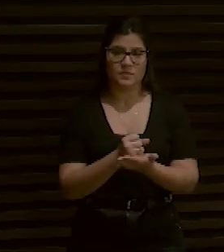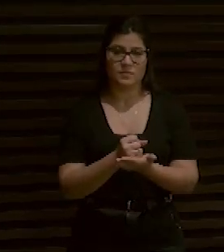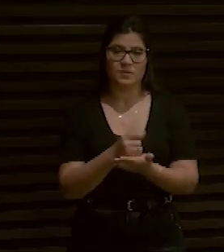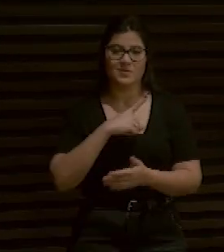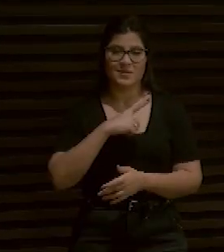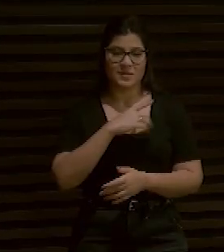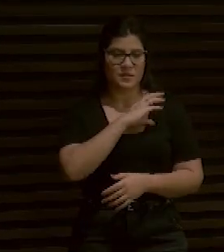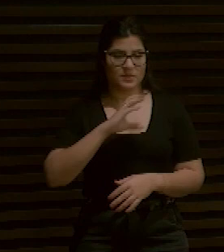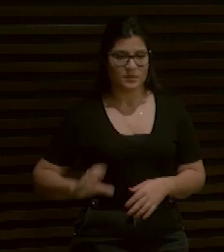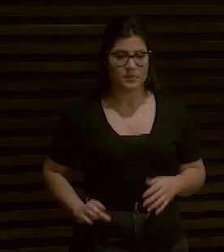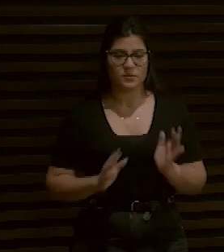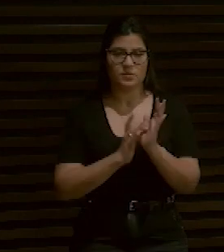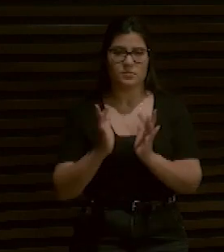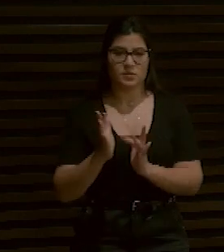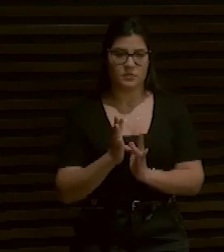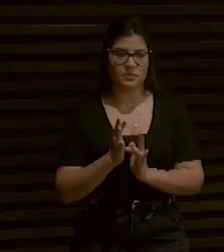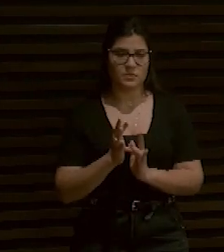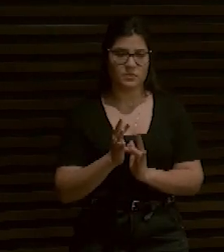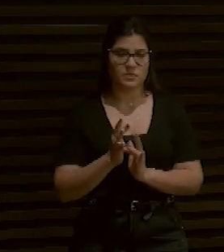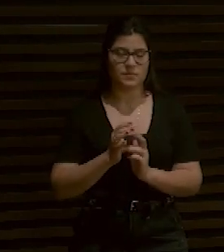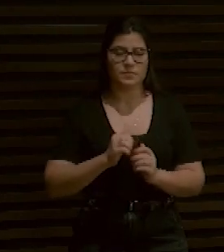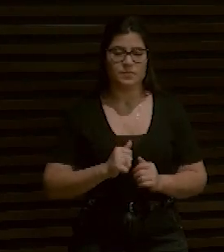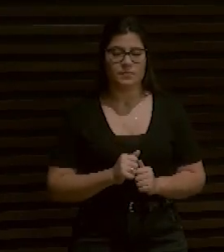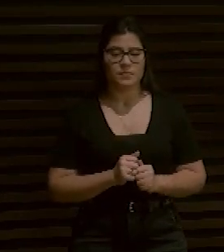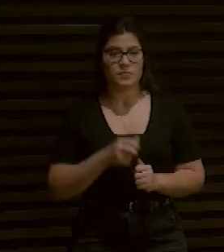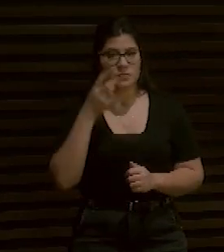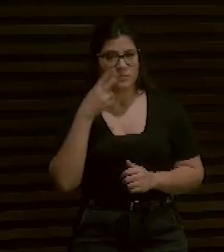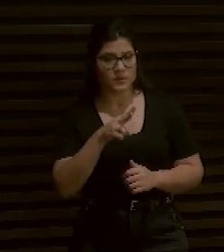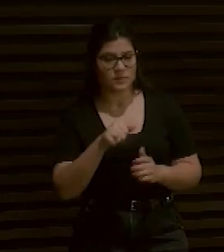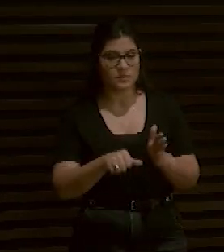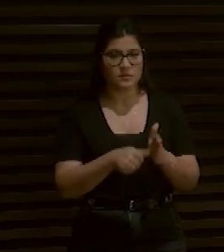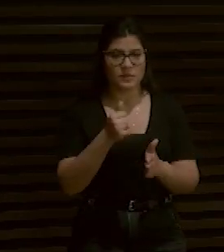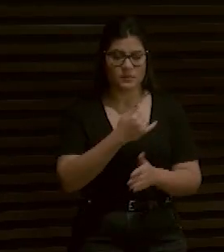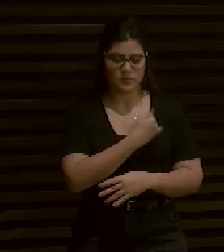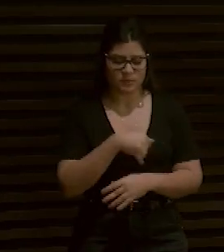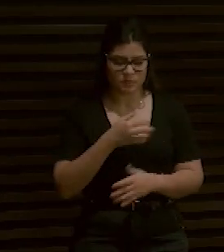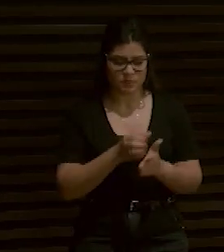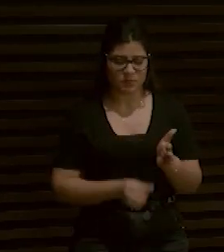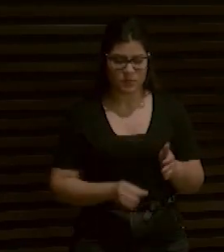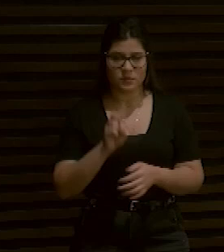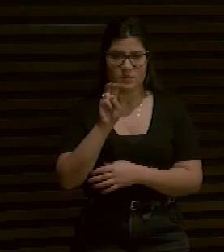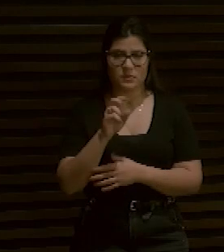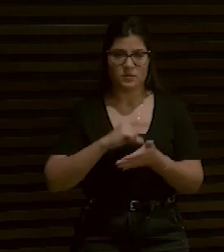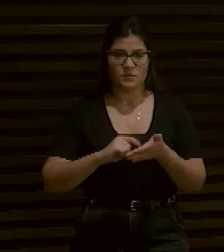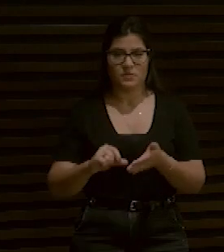há em Cristo Jesus para seus leitores. E a gente vai ver isso em 1 João, no capítulo 5, versículo